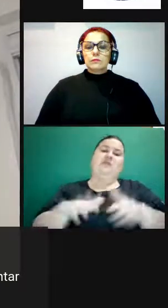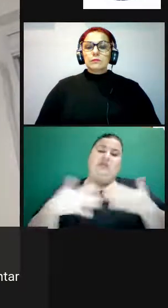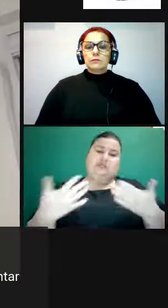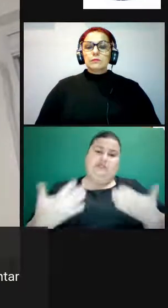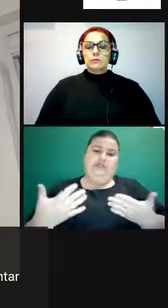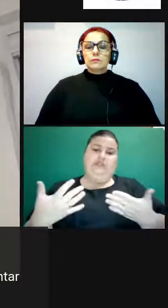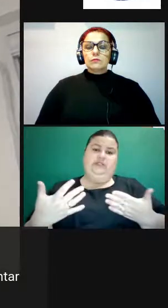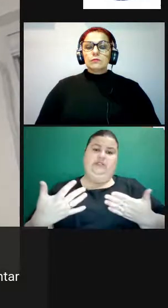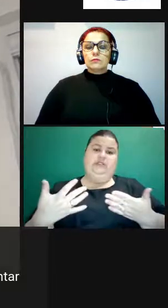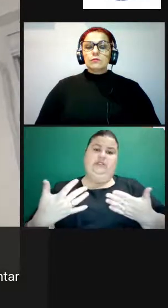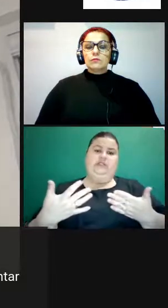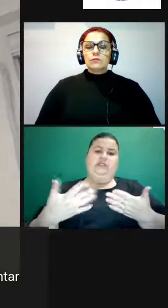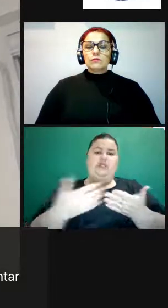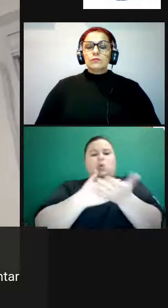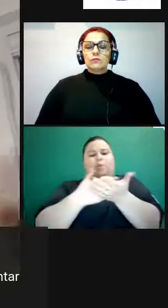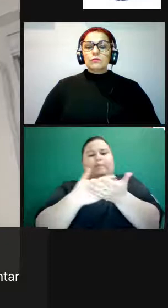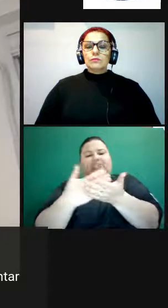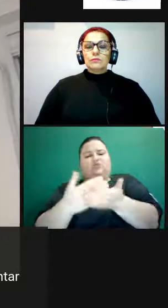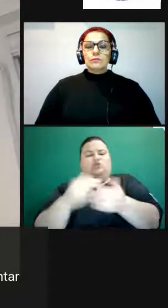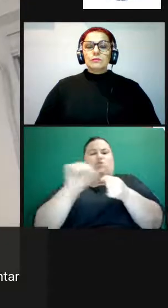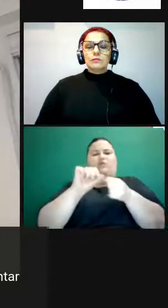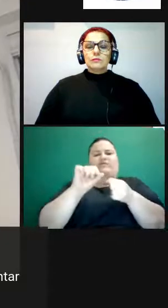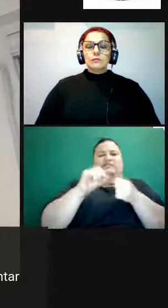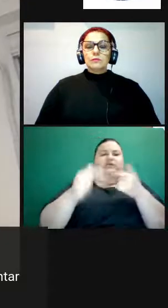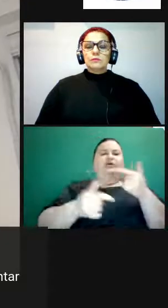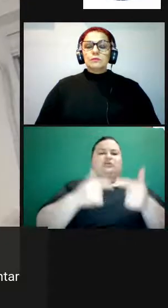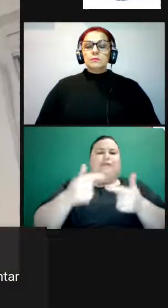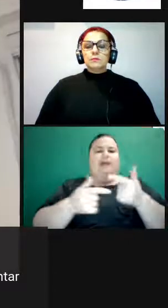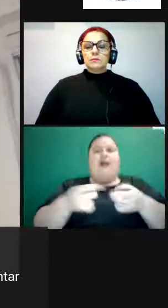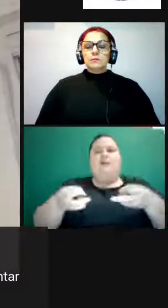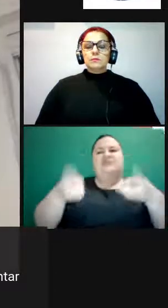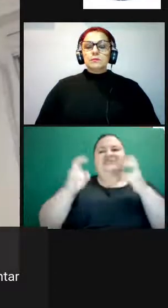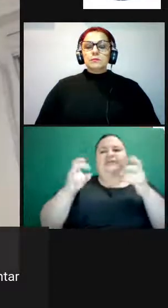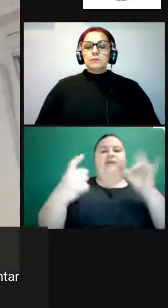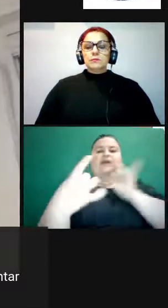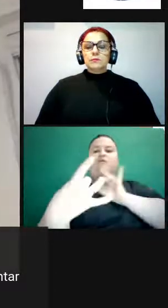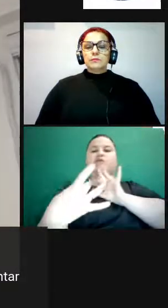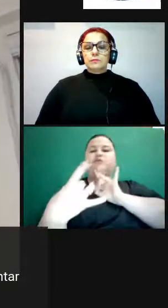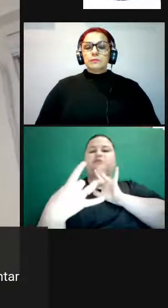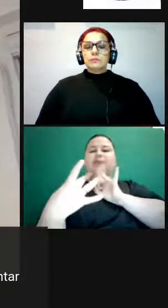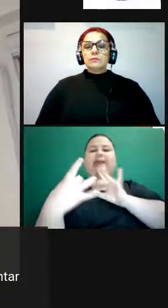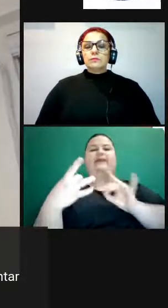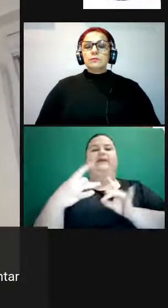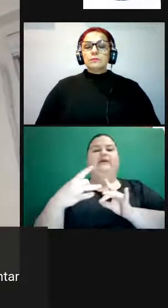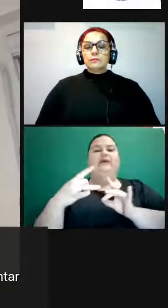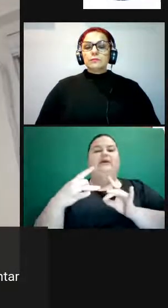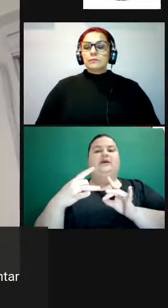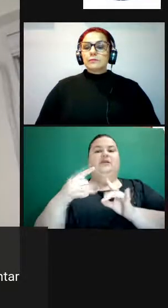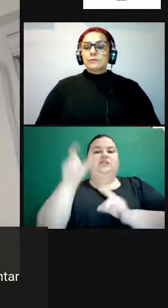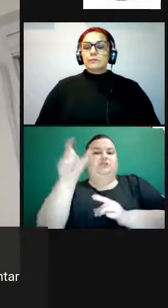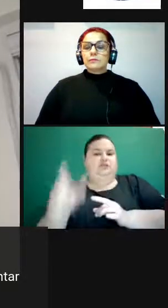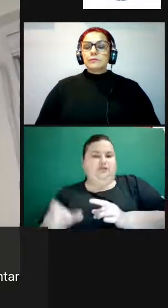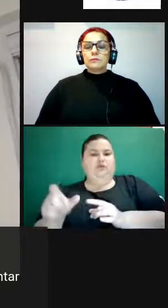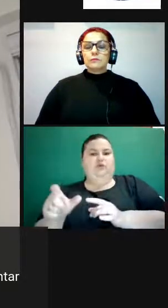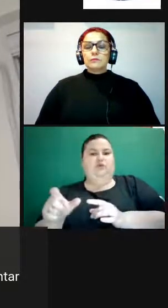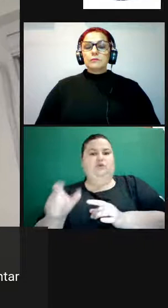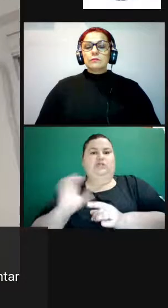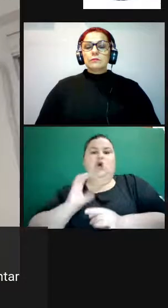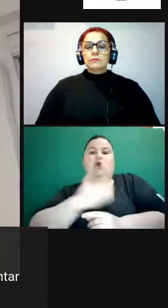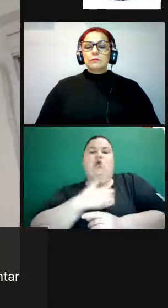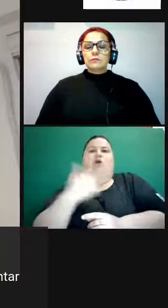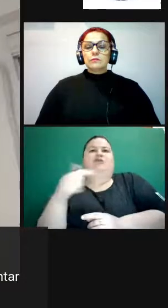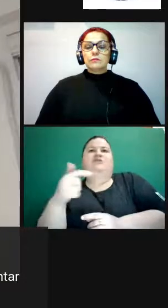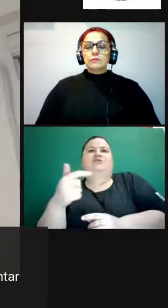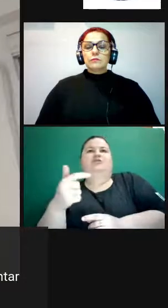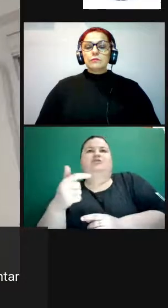à medida que a gente começou a atuar e perceber o feedback dos clientes que a gente entendeu isso porque nem nós mesmo como biólogos a